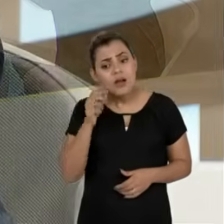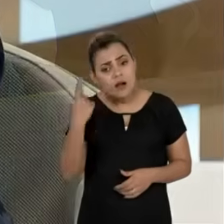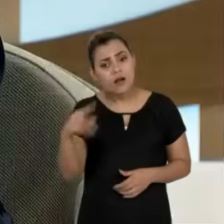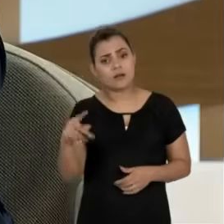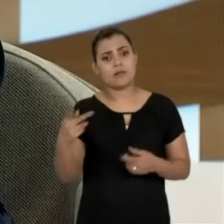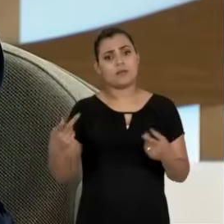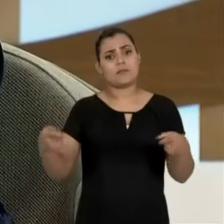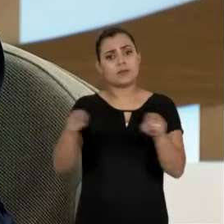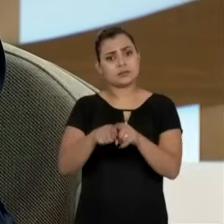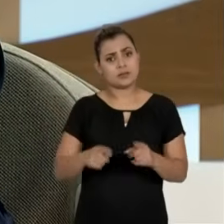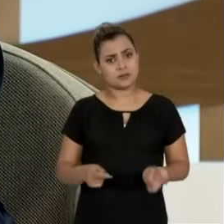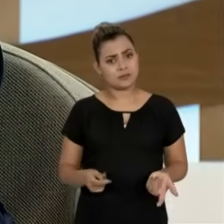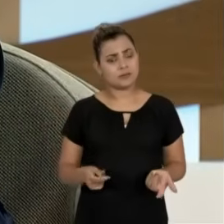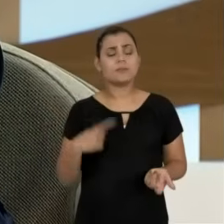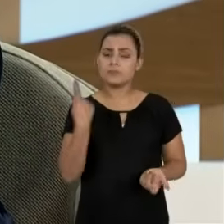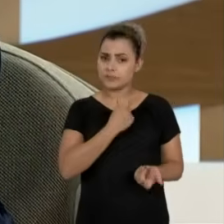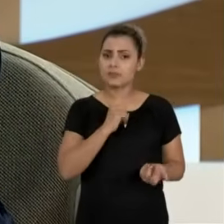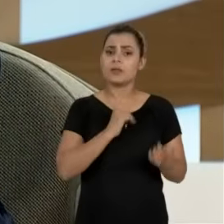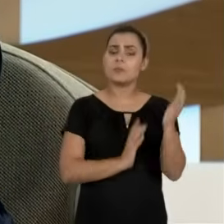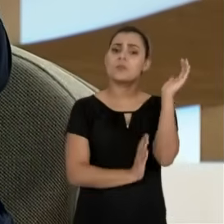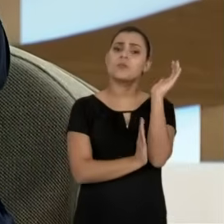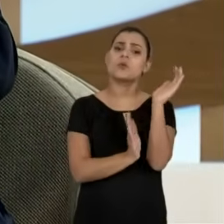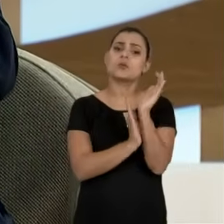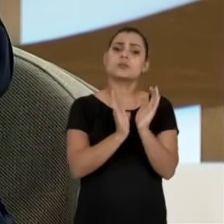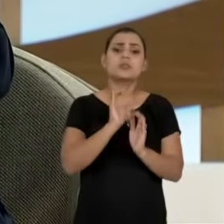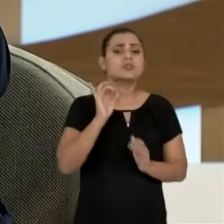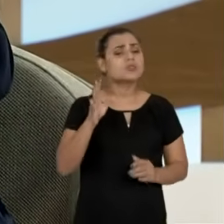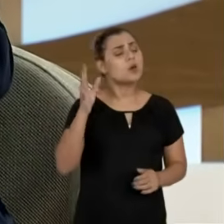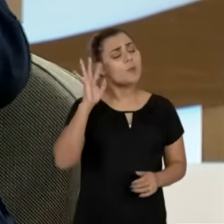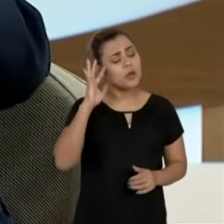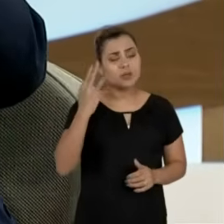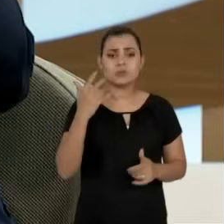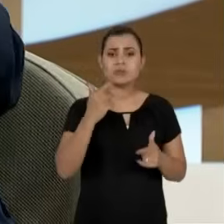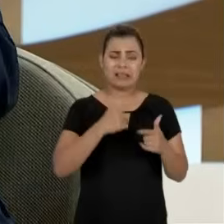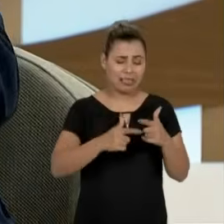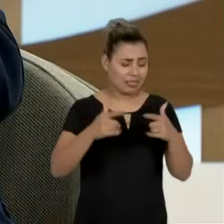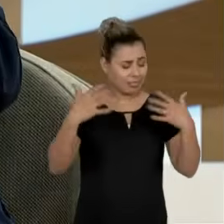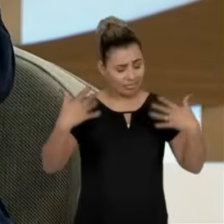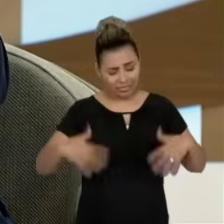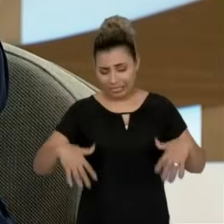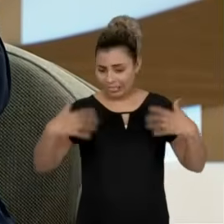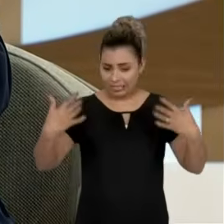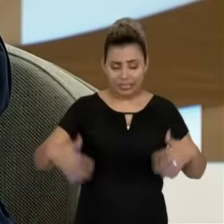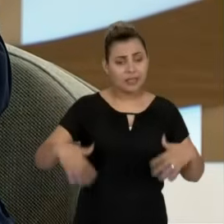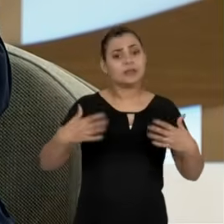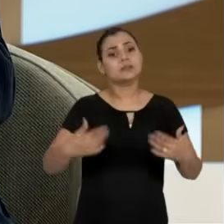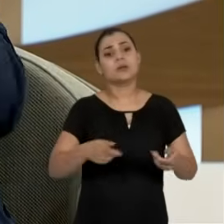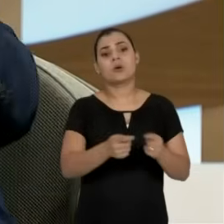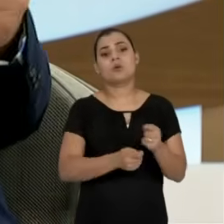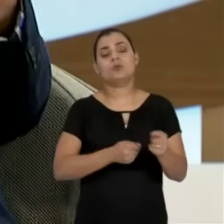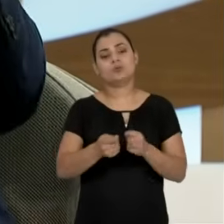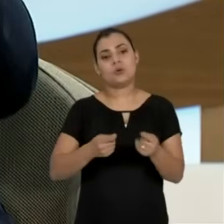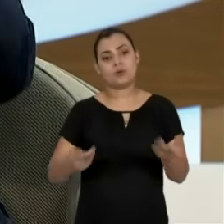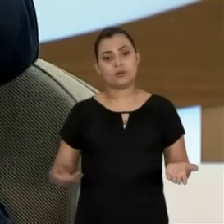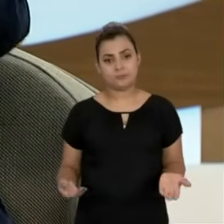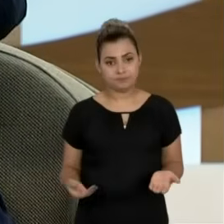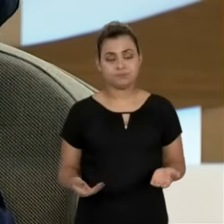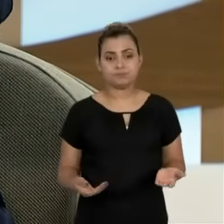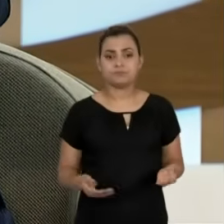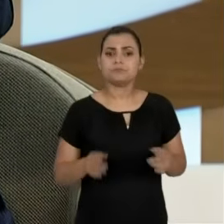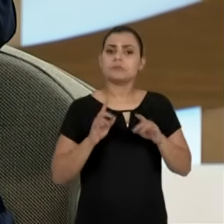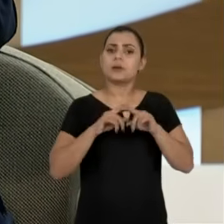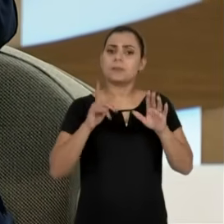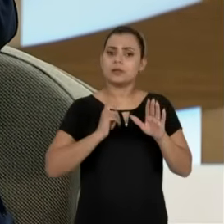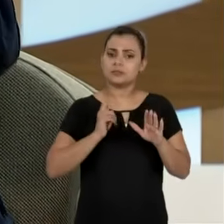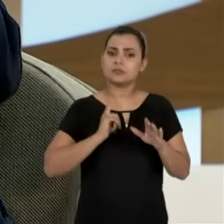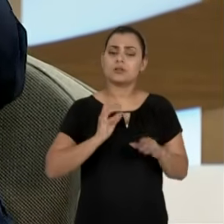né? Nós temos até um setor de burocracia que é só para resolver as burocracias e as prestações de contas e os controles fiscais. Enfim, tem